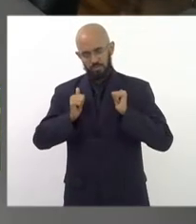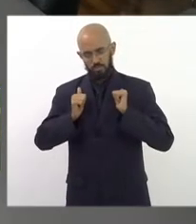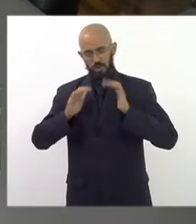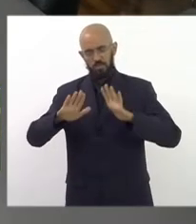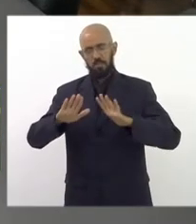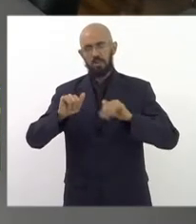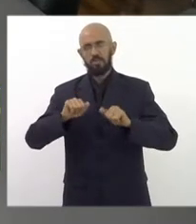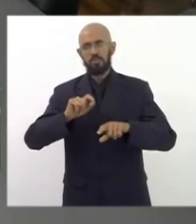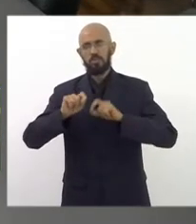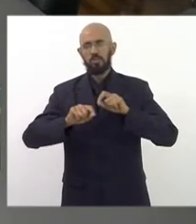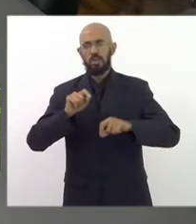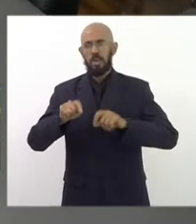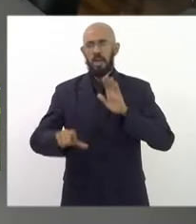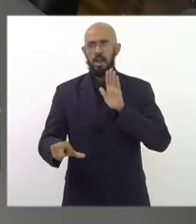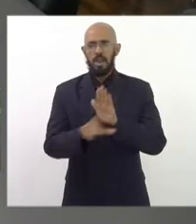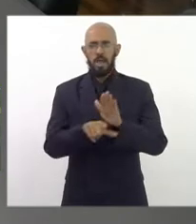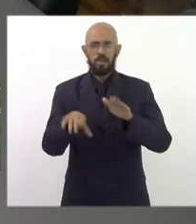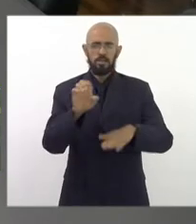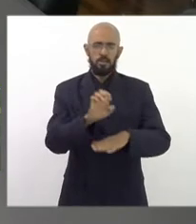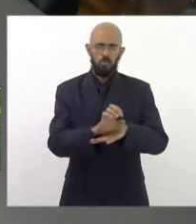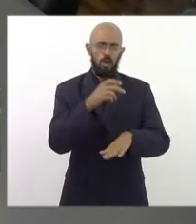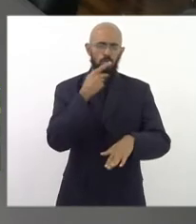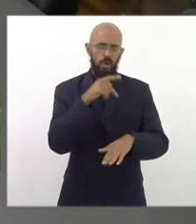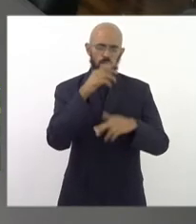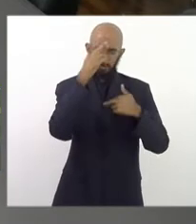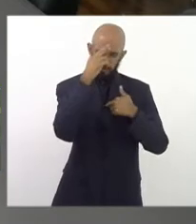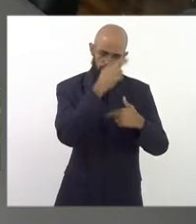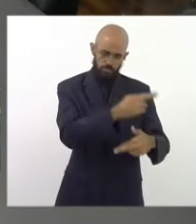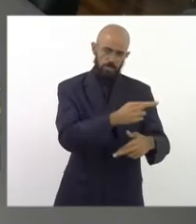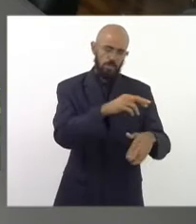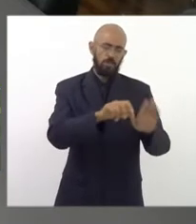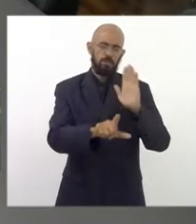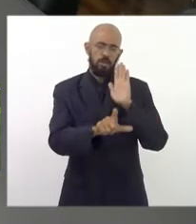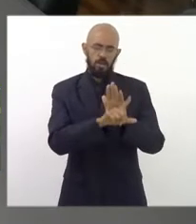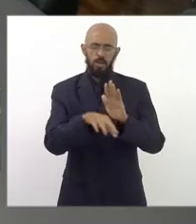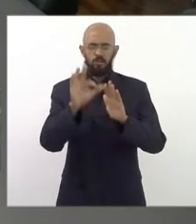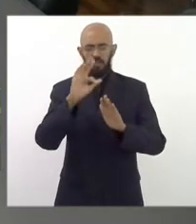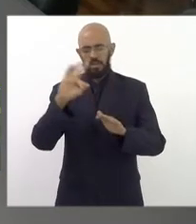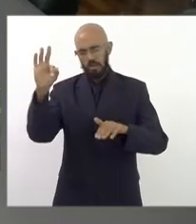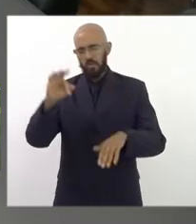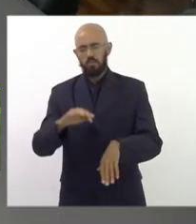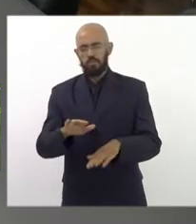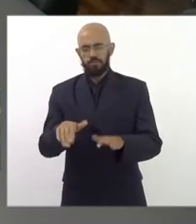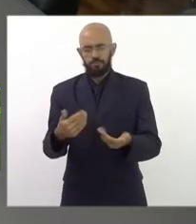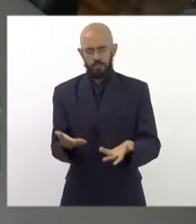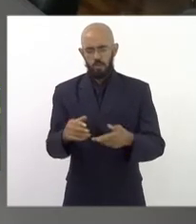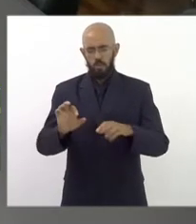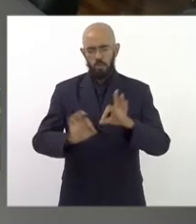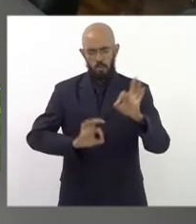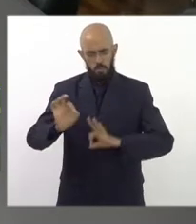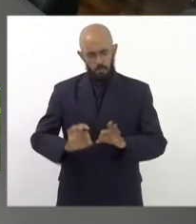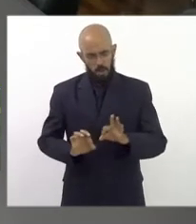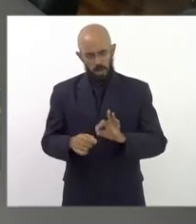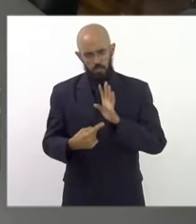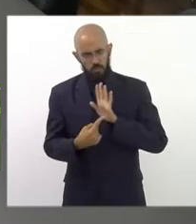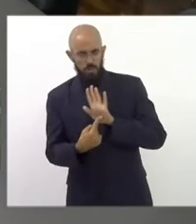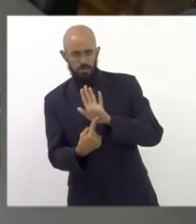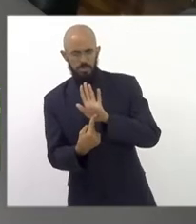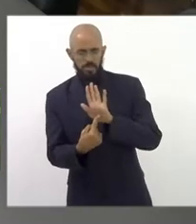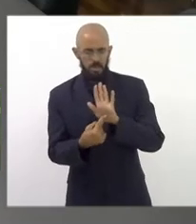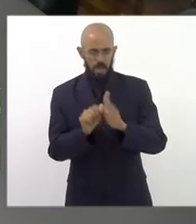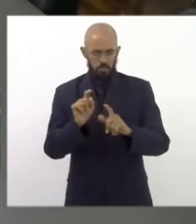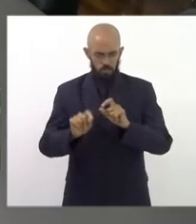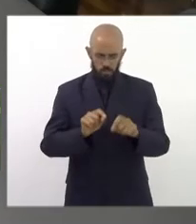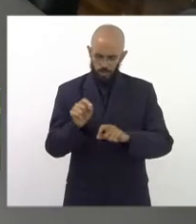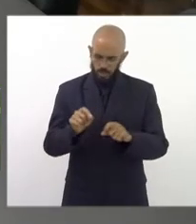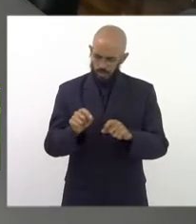nós nos submeteremos à lei federal e tal, não sei o quê. O plano apresentado, ele levou